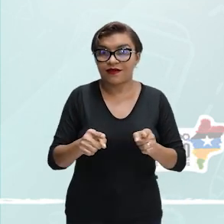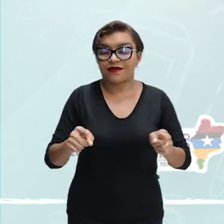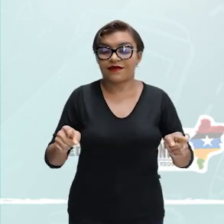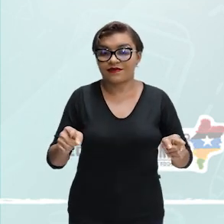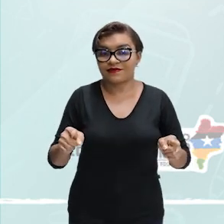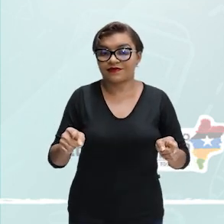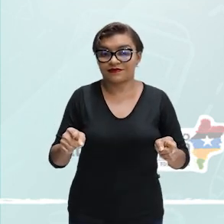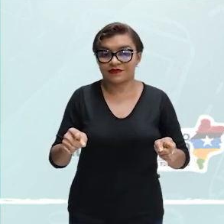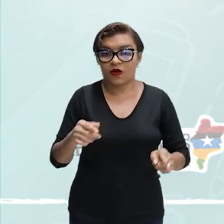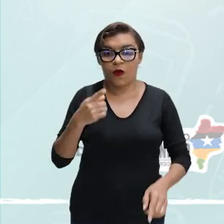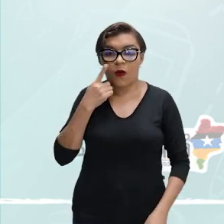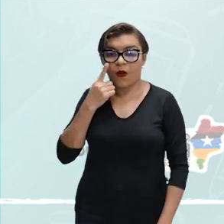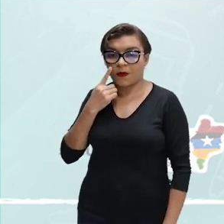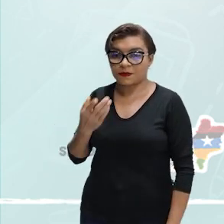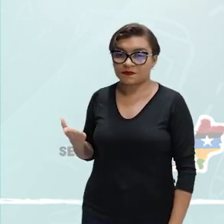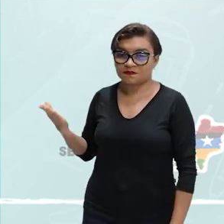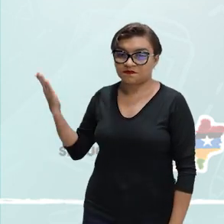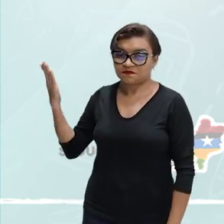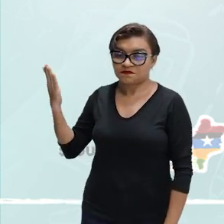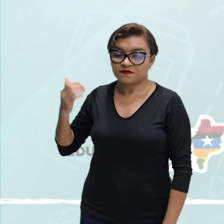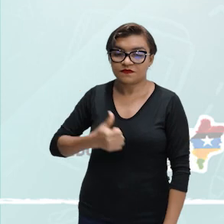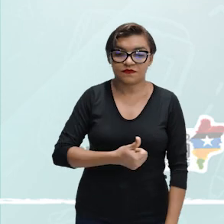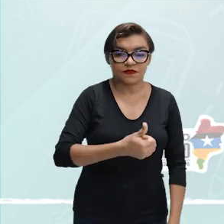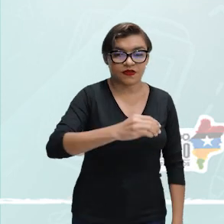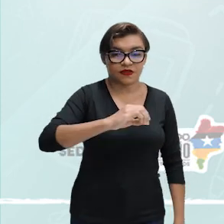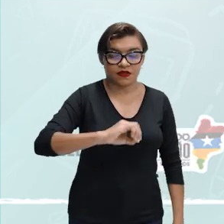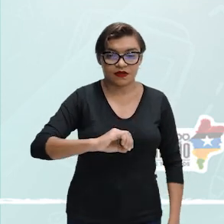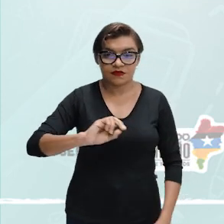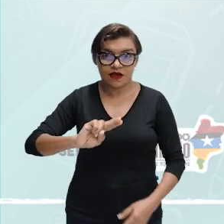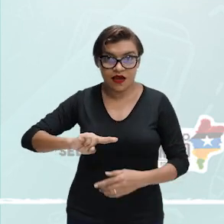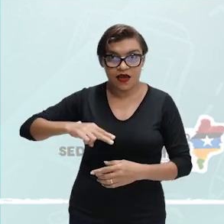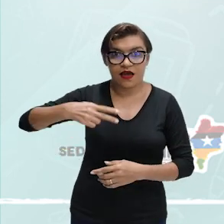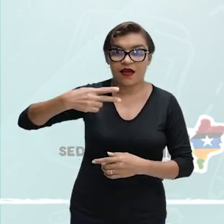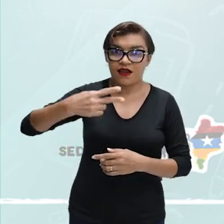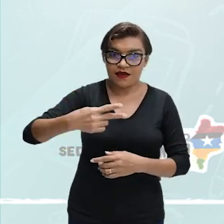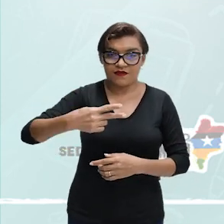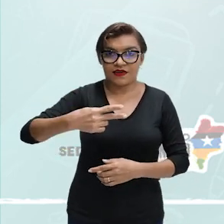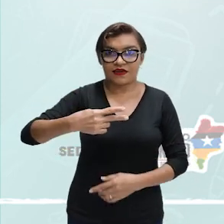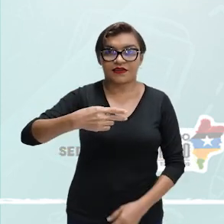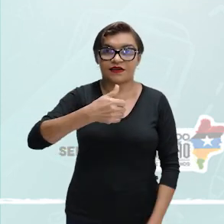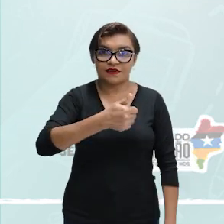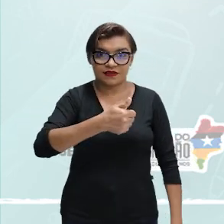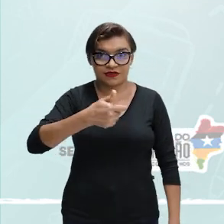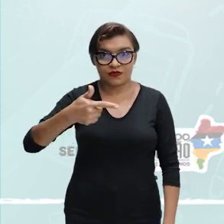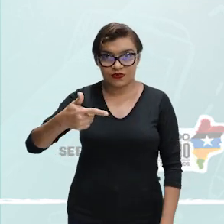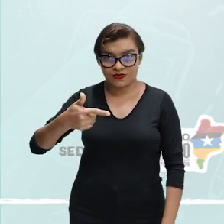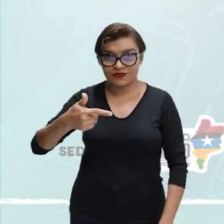10 elevado a 12ª ohm por centímetro. Certo? Lembrando que eu não estou trabalhando no sistema internacional, estou